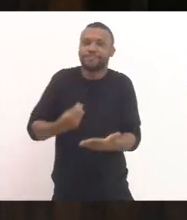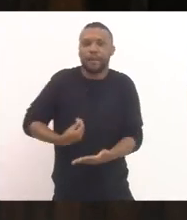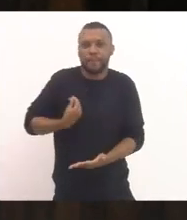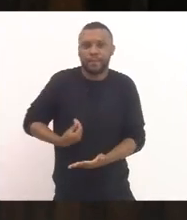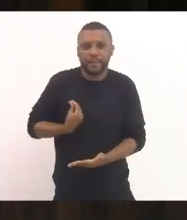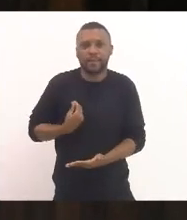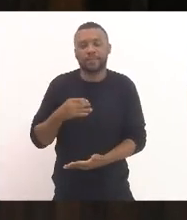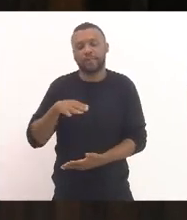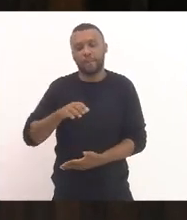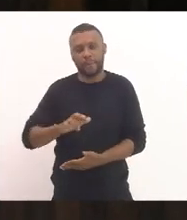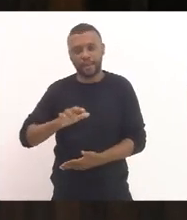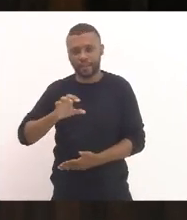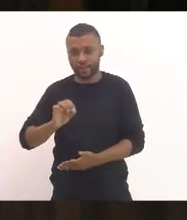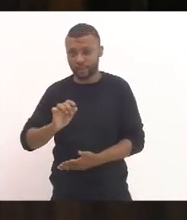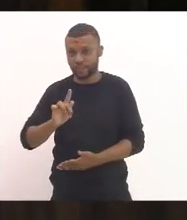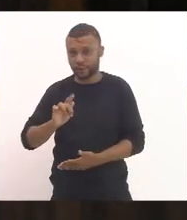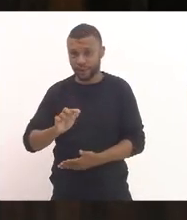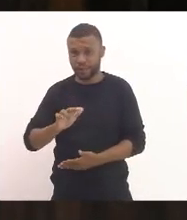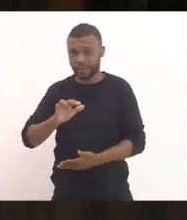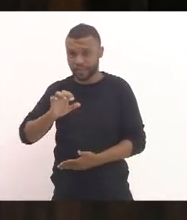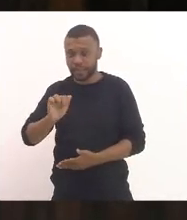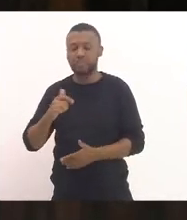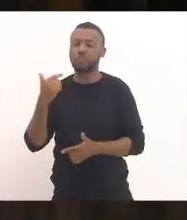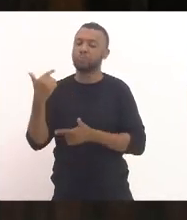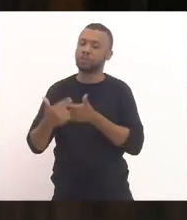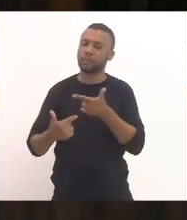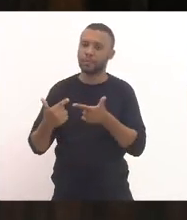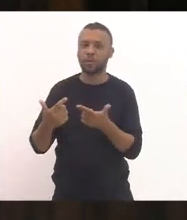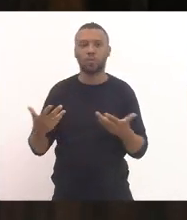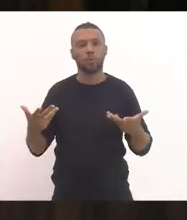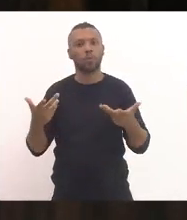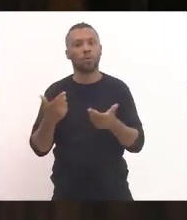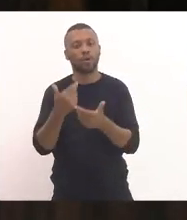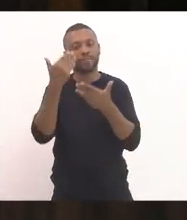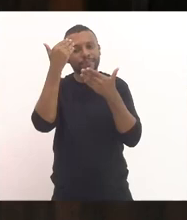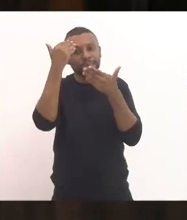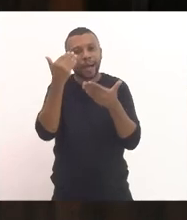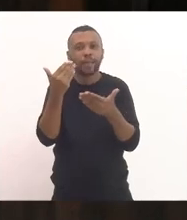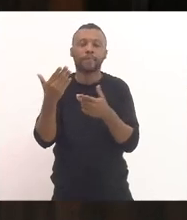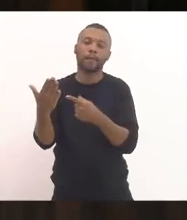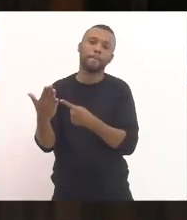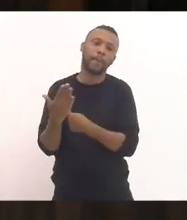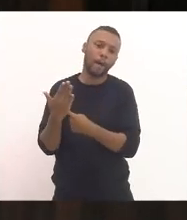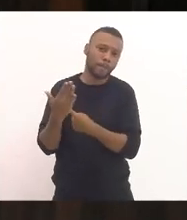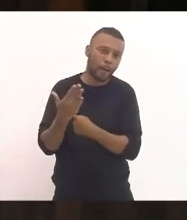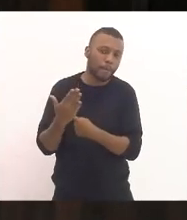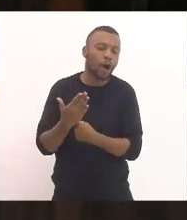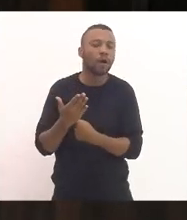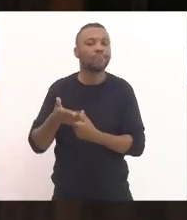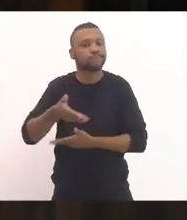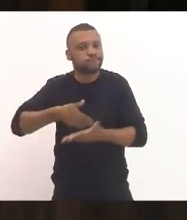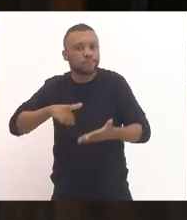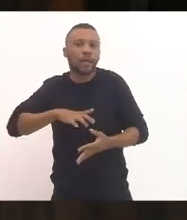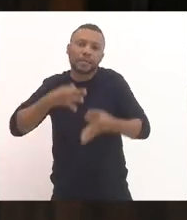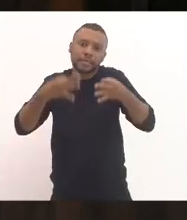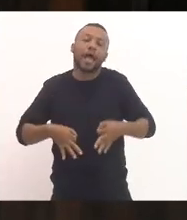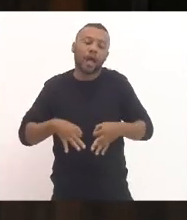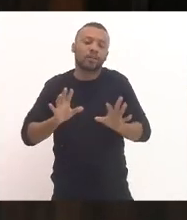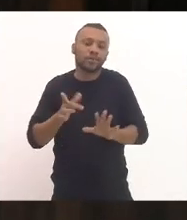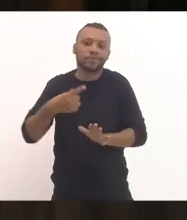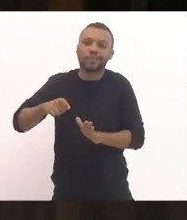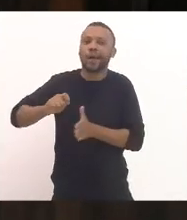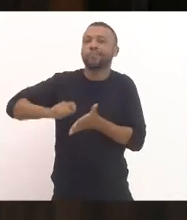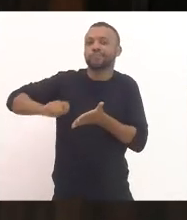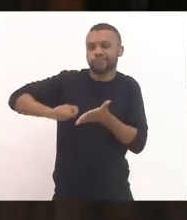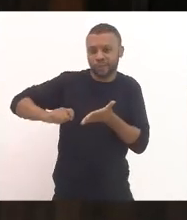Márcio Garcia sempre muito atuante sempre presente obrigado pelas contribuições e certamente sobre a tá